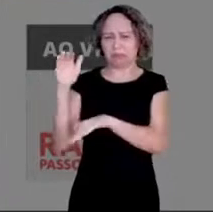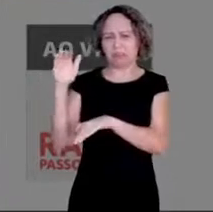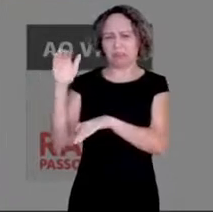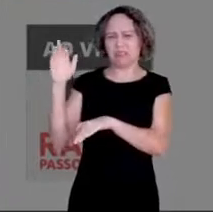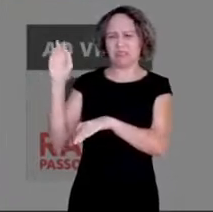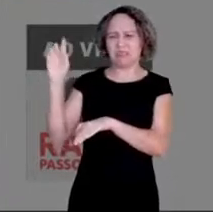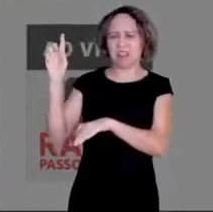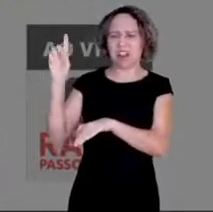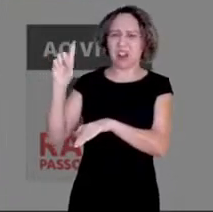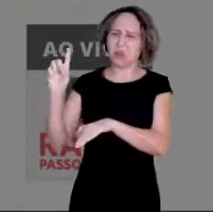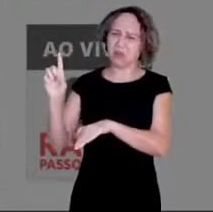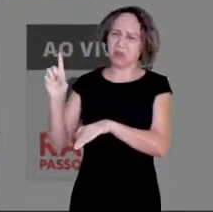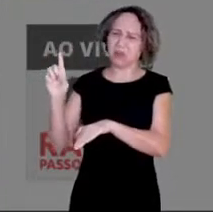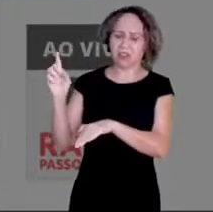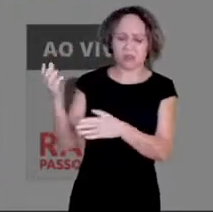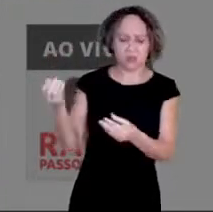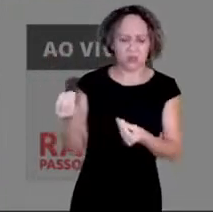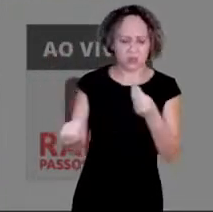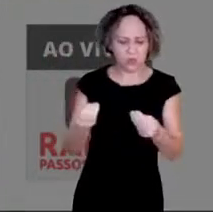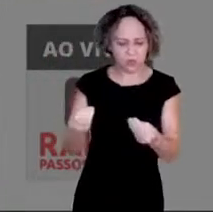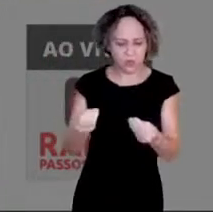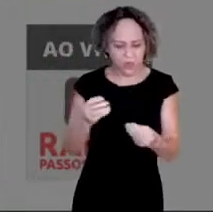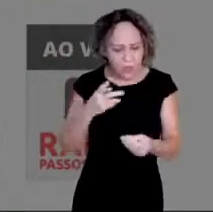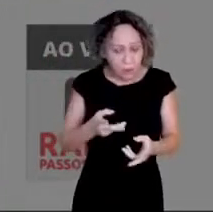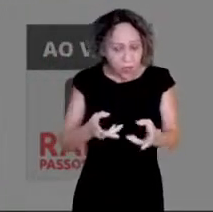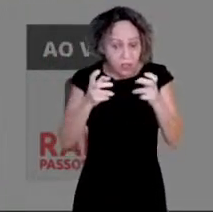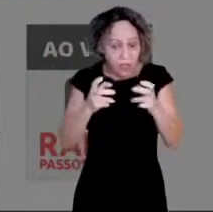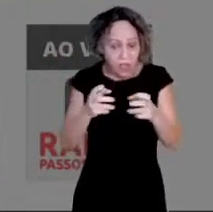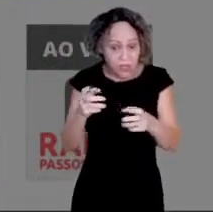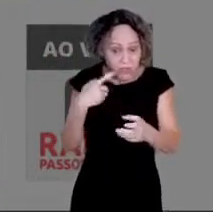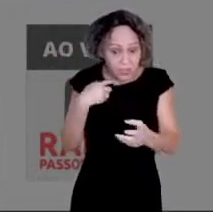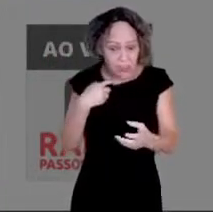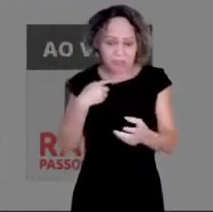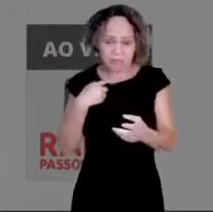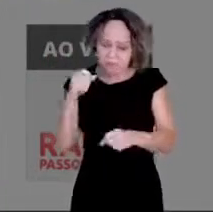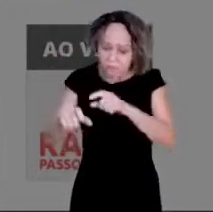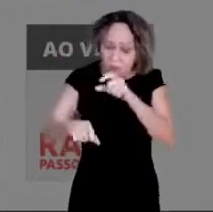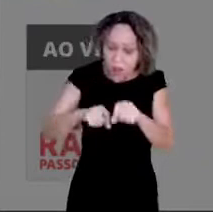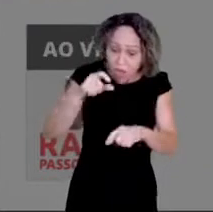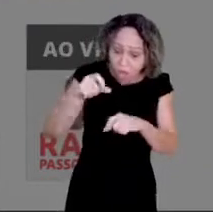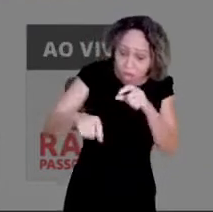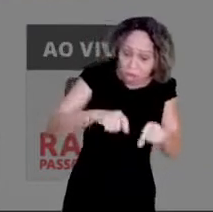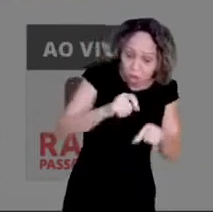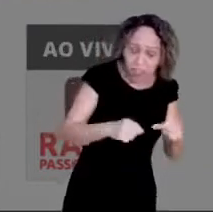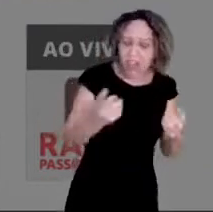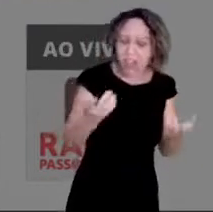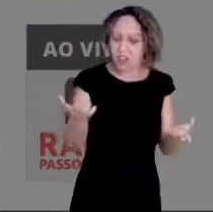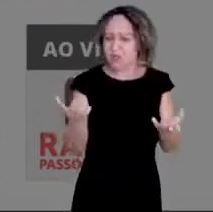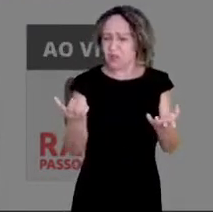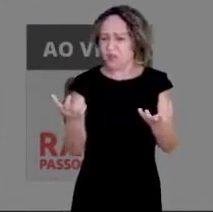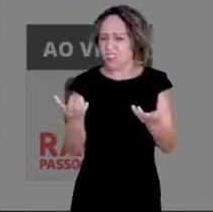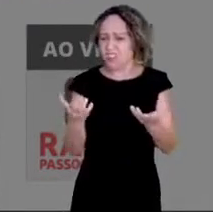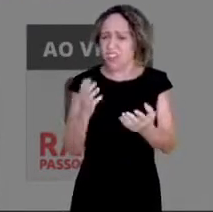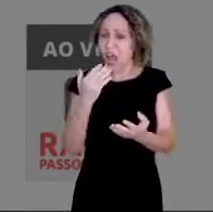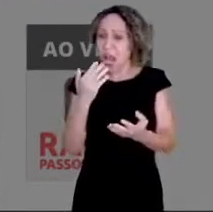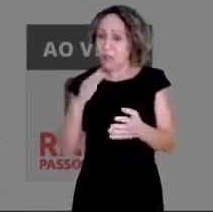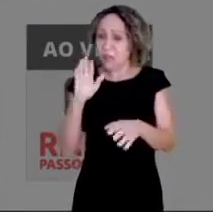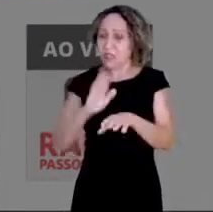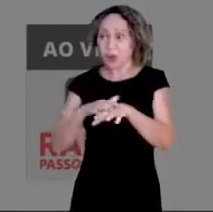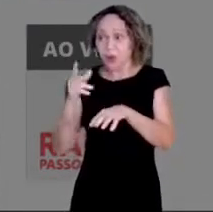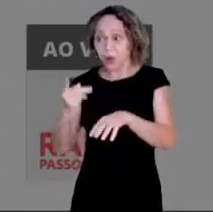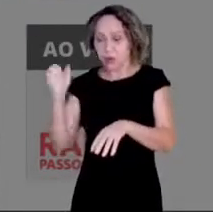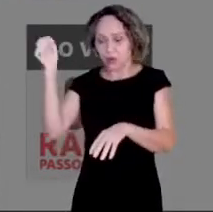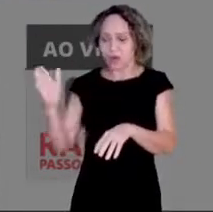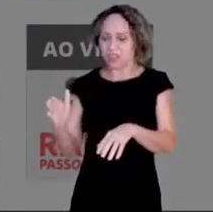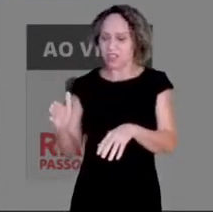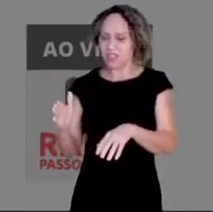toda, influenciada principalmente por causa dessa dolarização do dólar, do barril de petróleo, do petróleo e também da questão